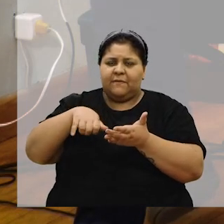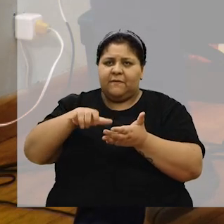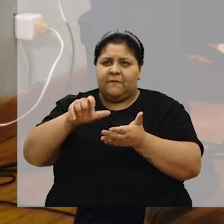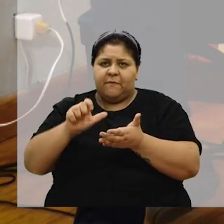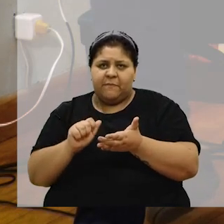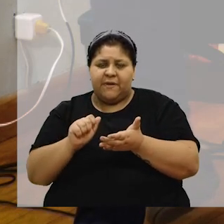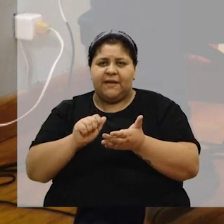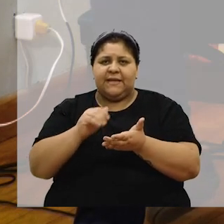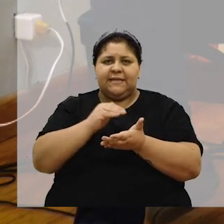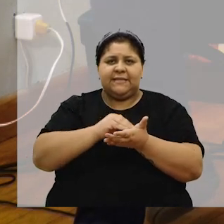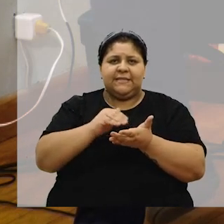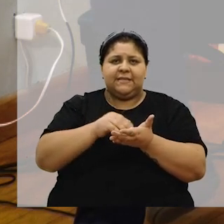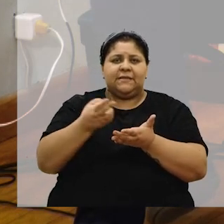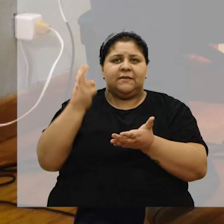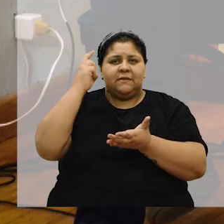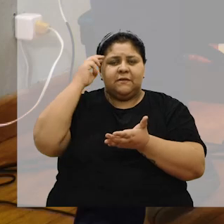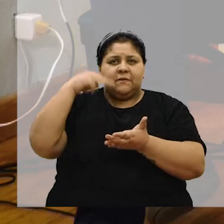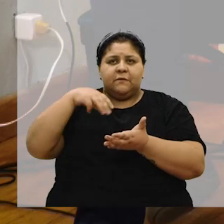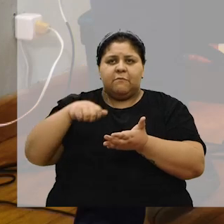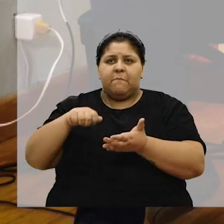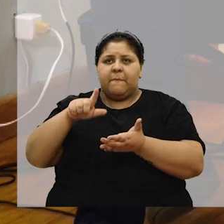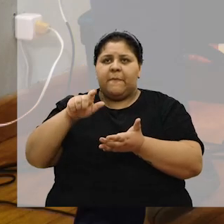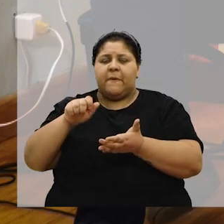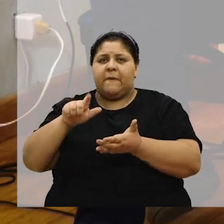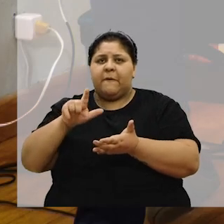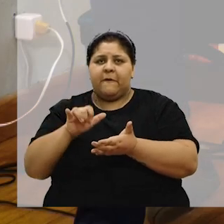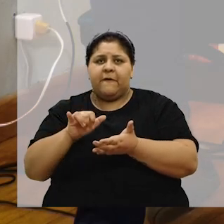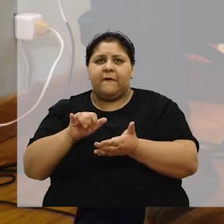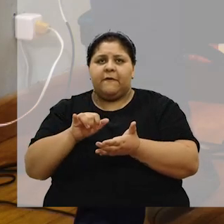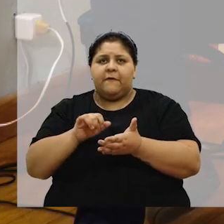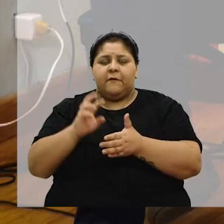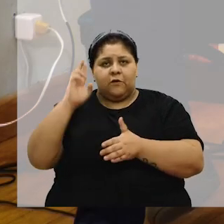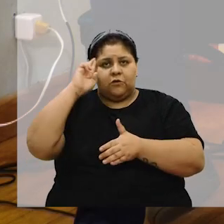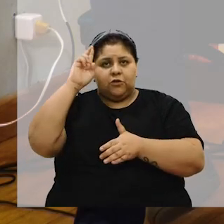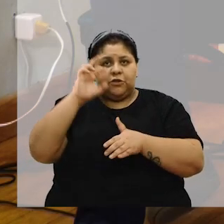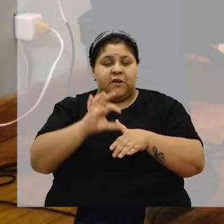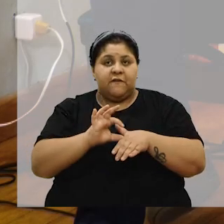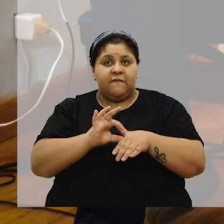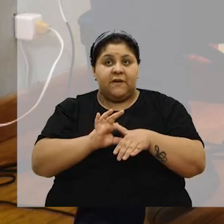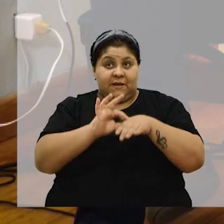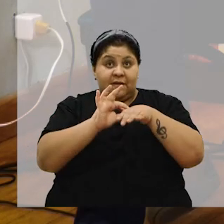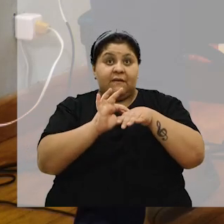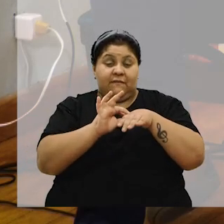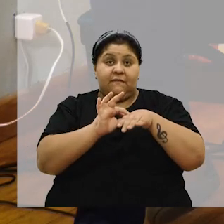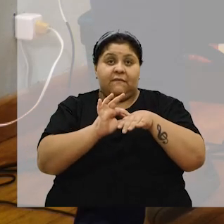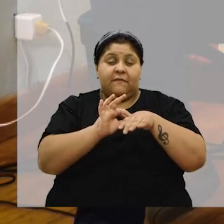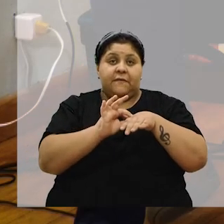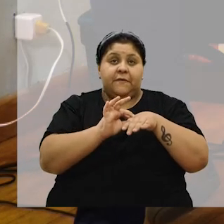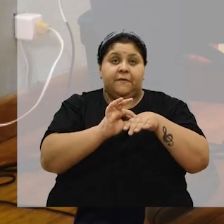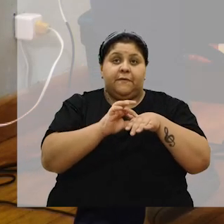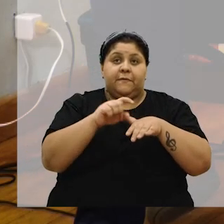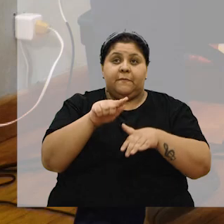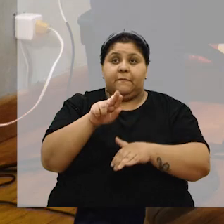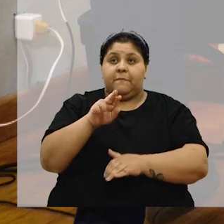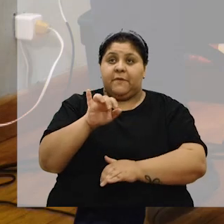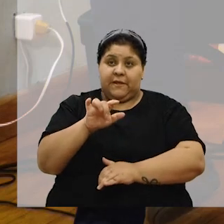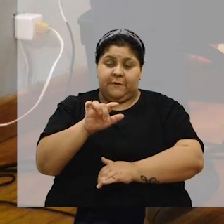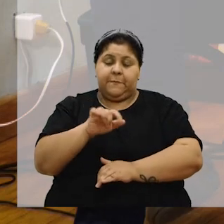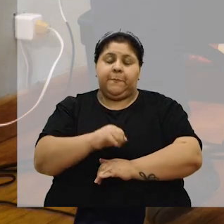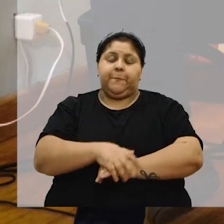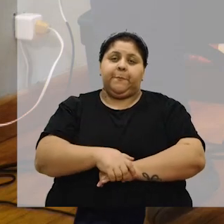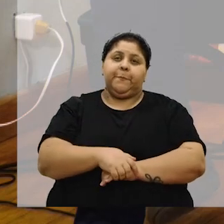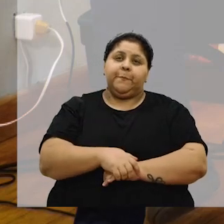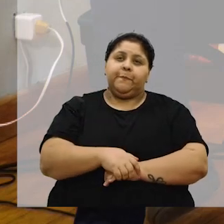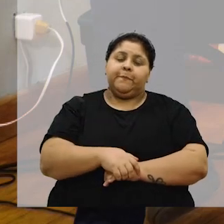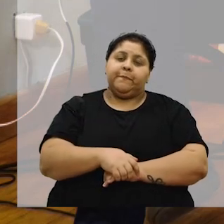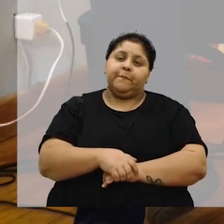Falco, secretária da Cultura Magali Quadros e o proprietário aqui da livraria do Arco da Velha, Guilherme Martinato, ele que nos recebe aqui, é o